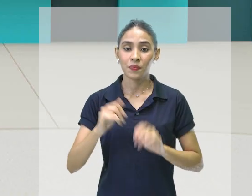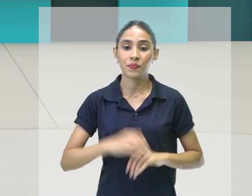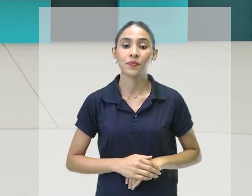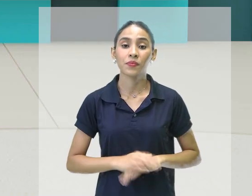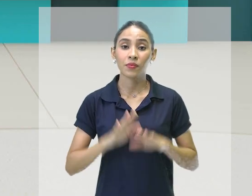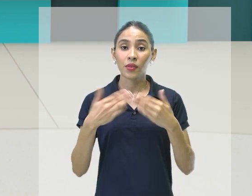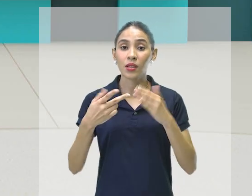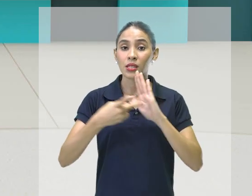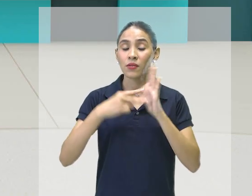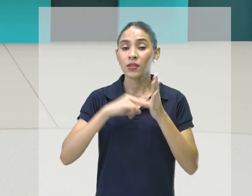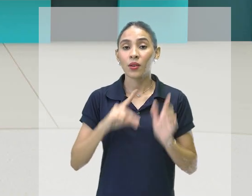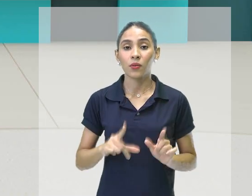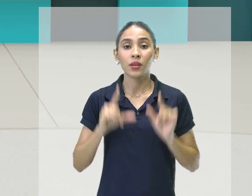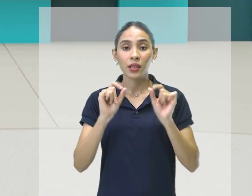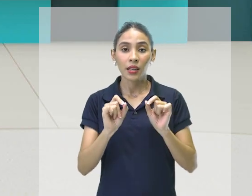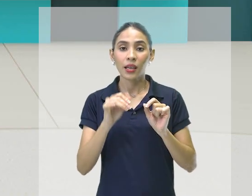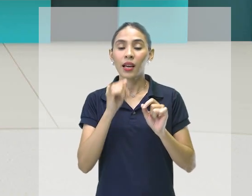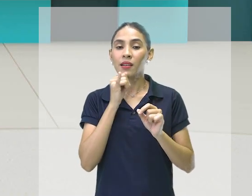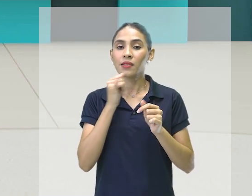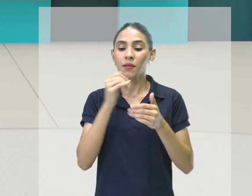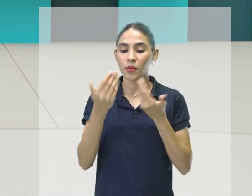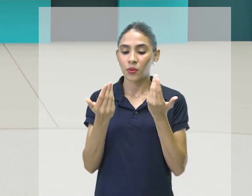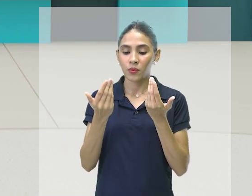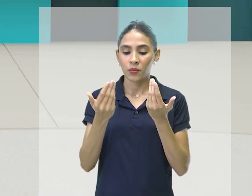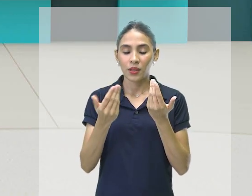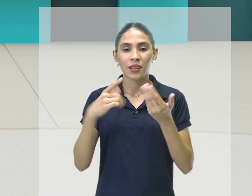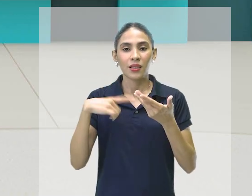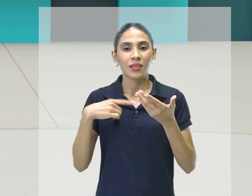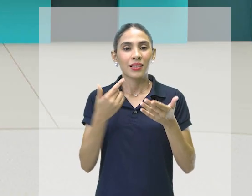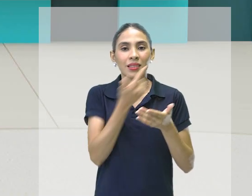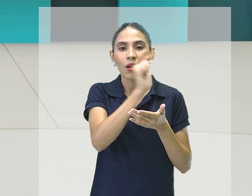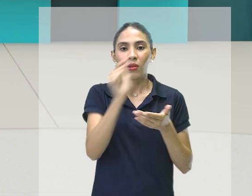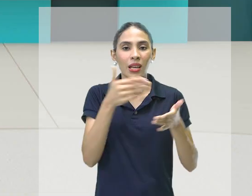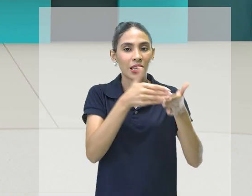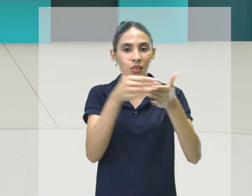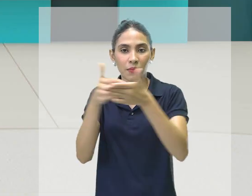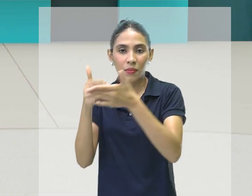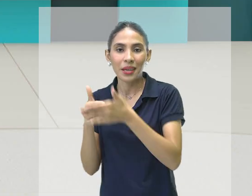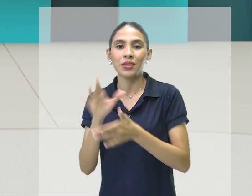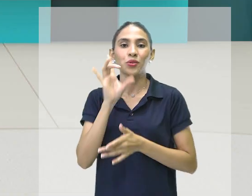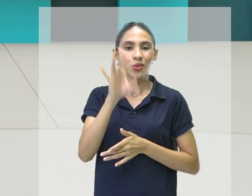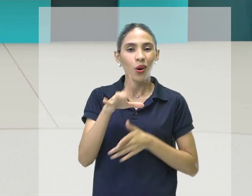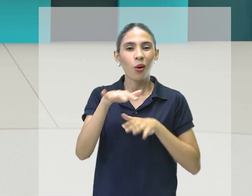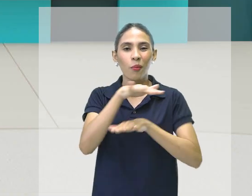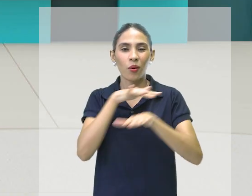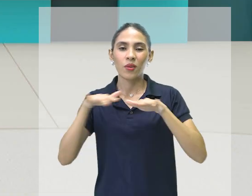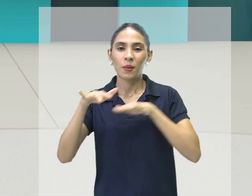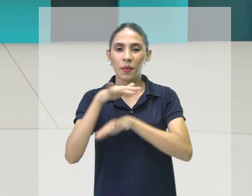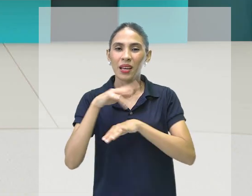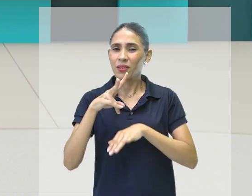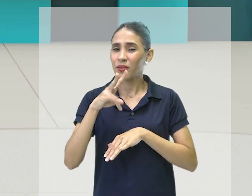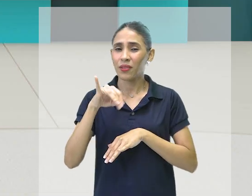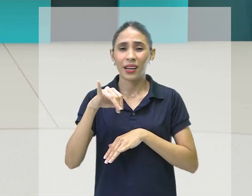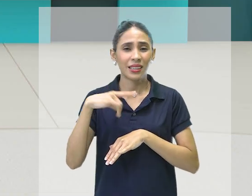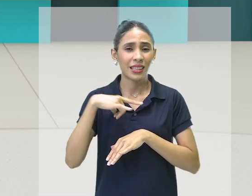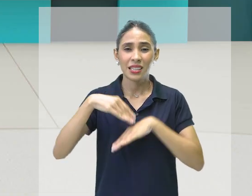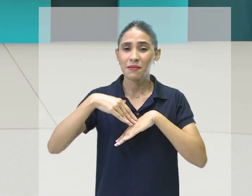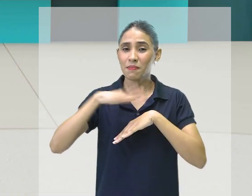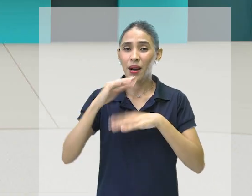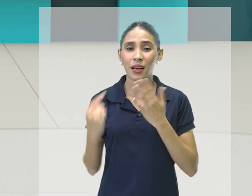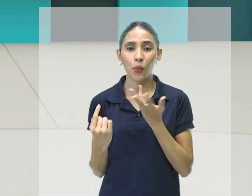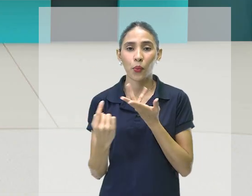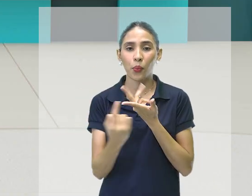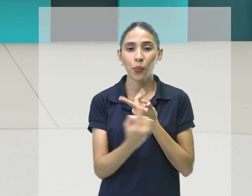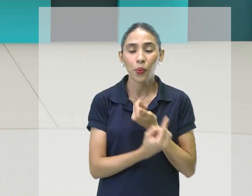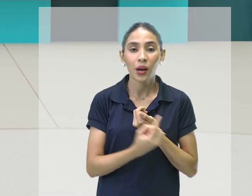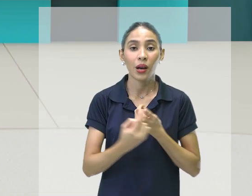e identidades, ou seja, ultrapassa esses limites de apenas ser movimento, vai muito